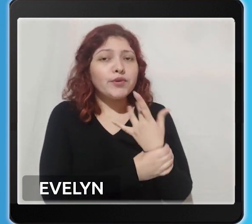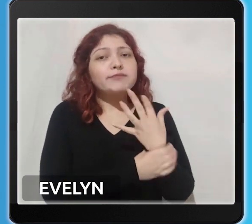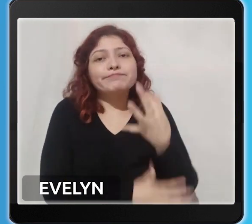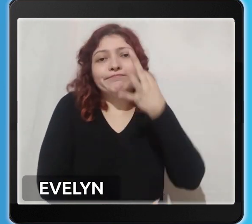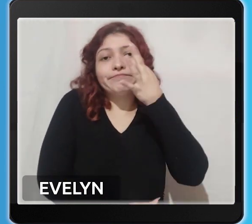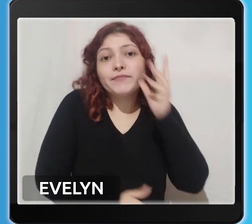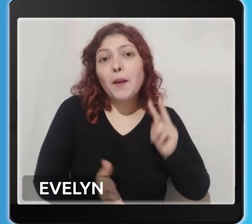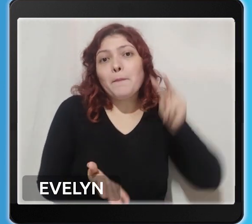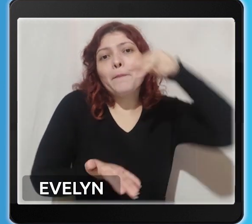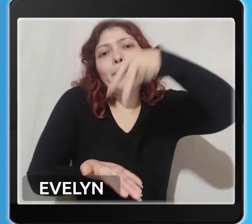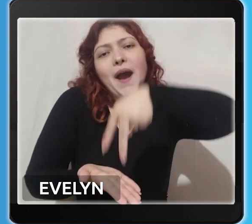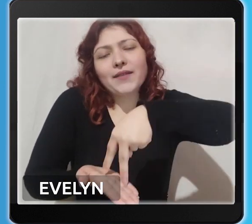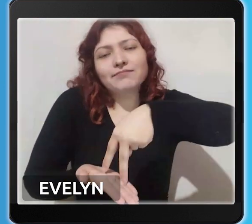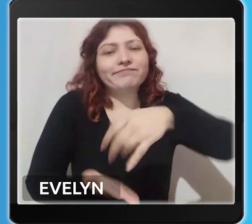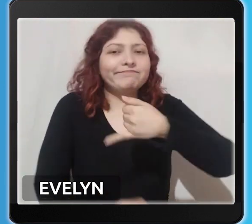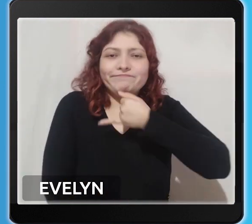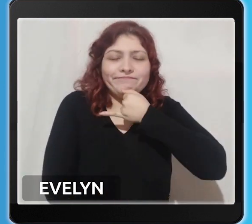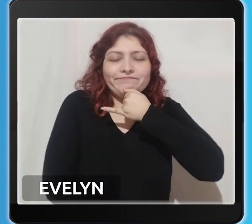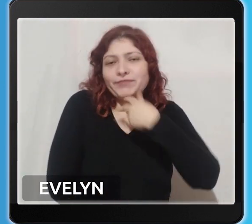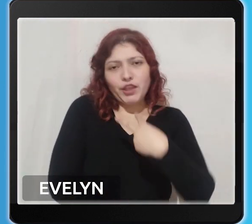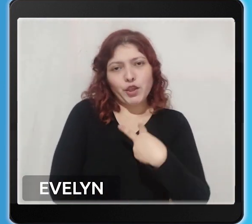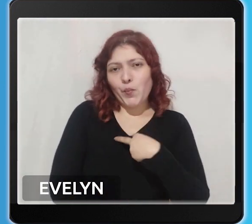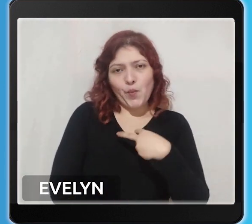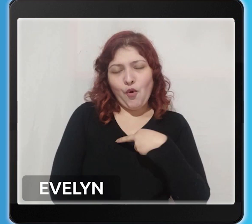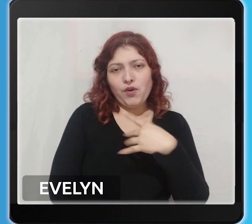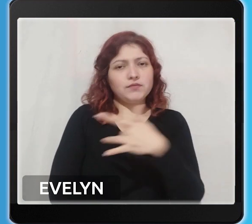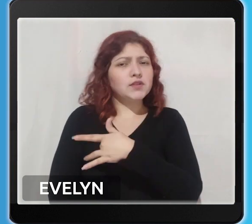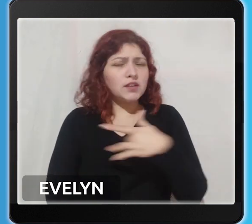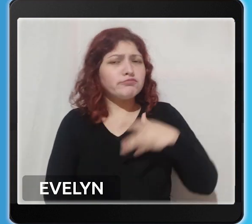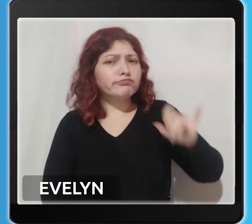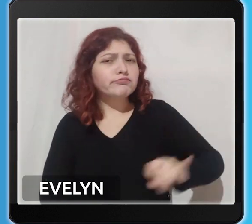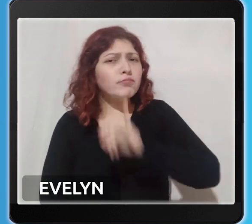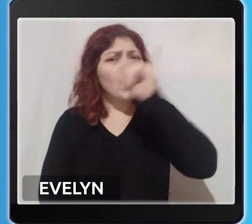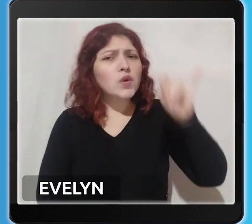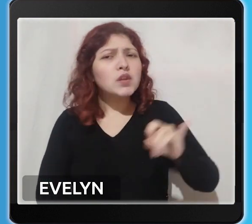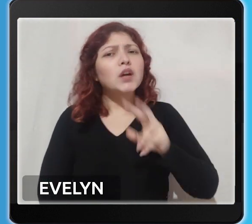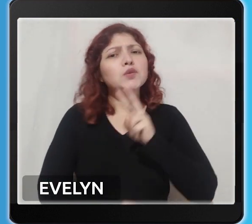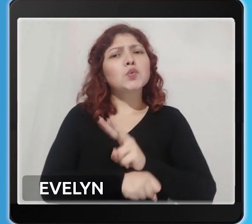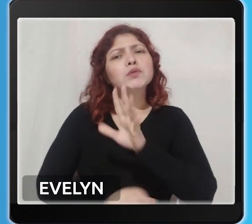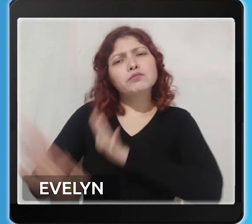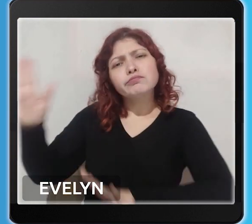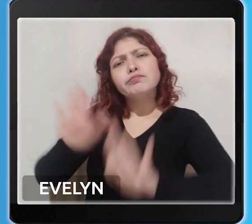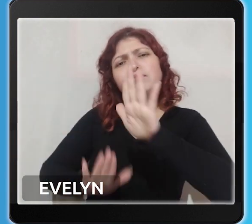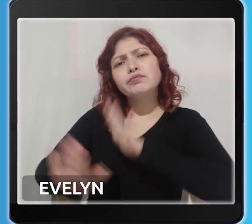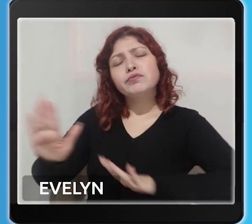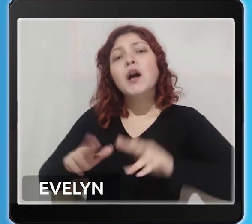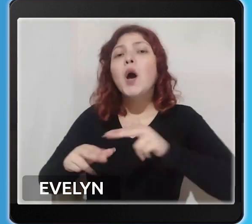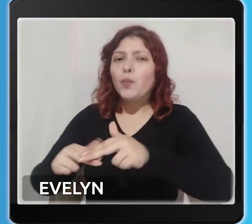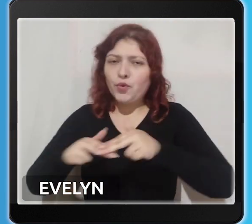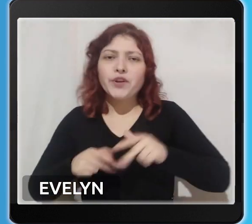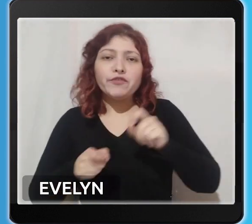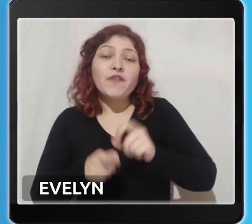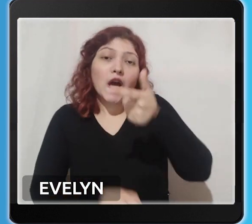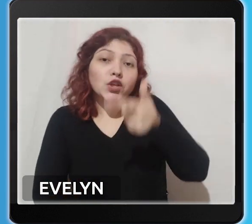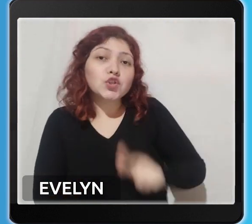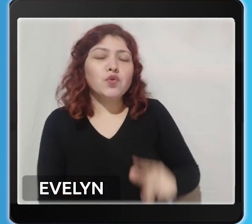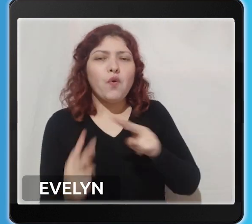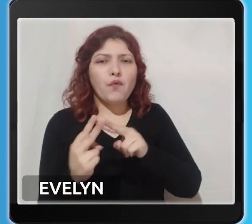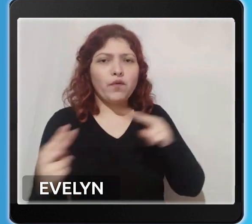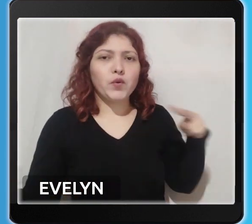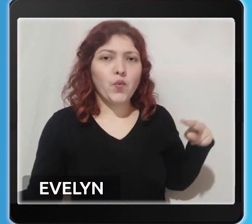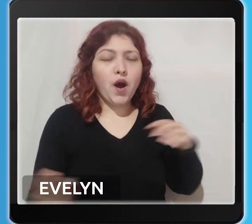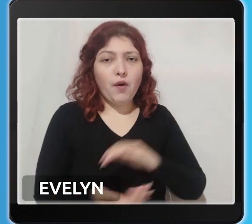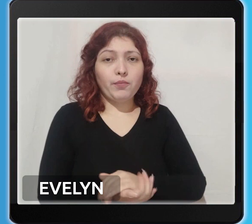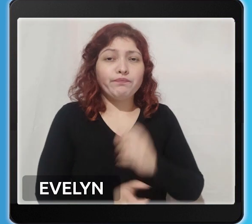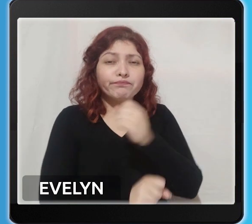pessoas está em primeiro lugar. Por isso, faremos uma nova edição virtual. A URGS